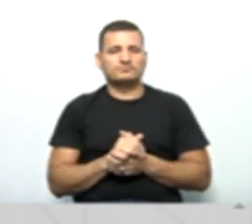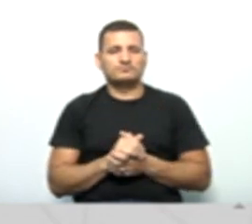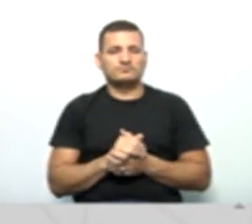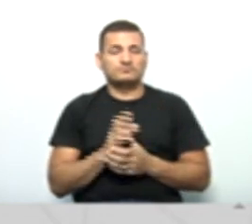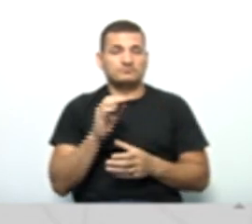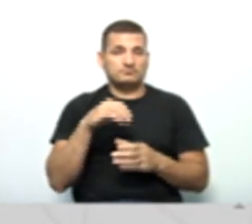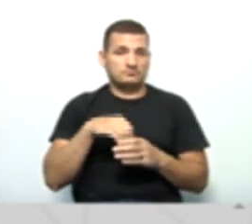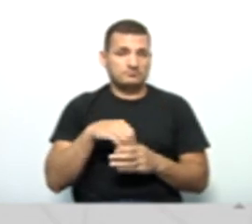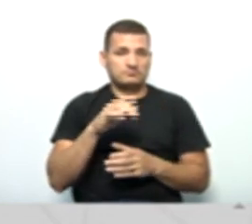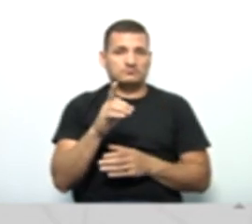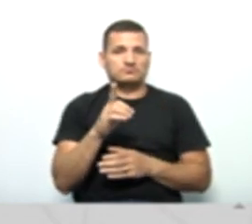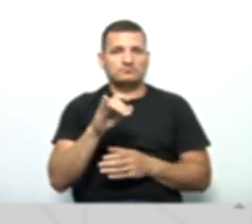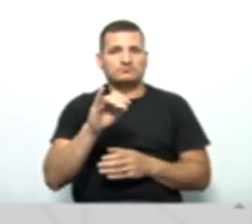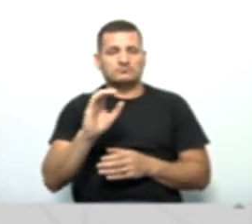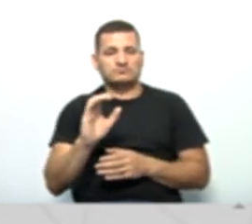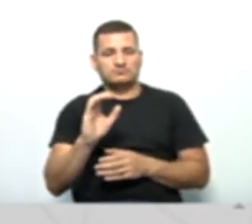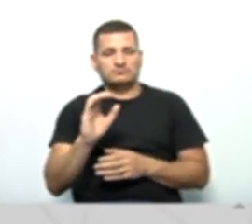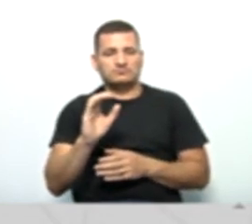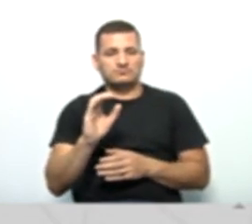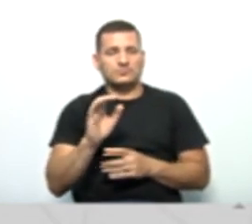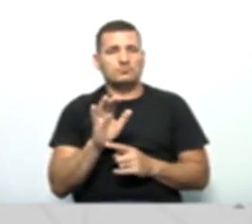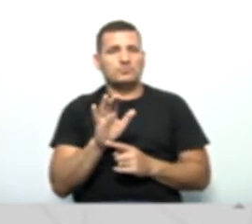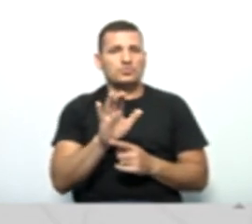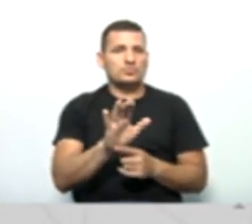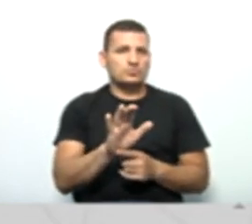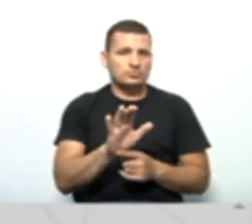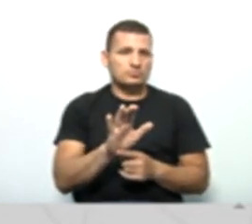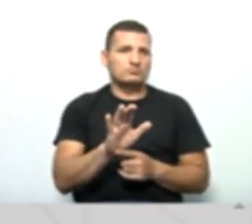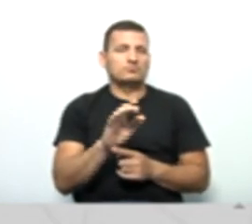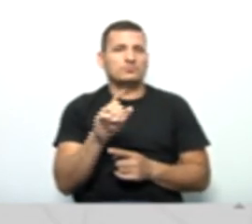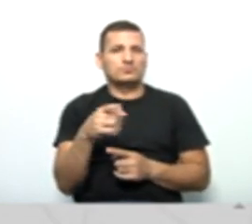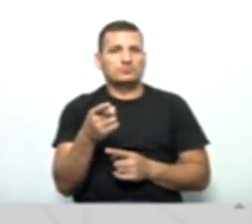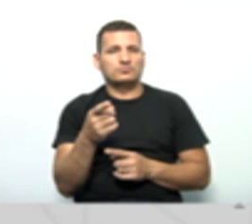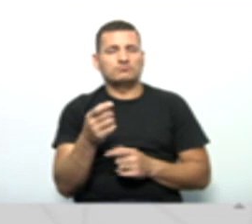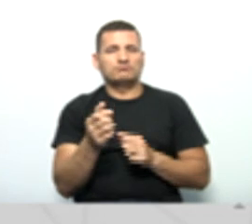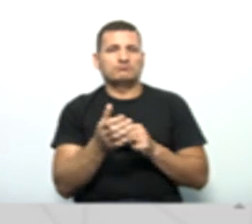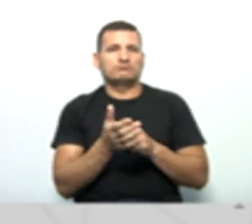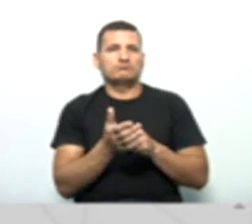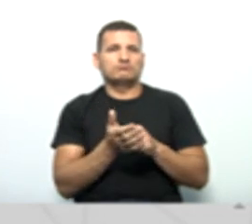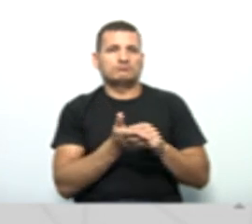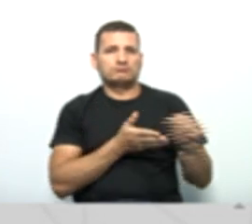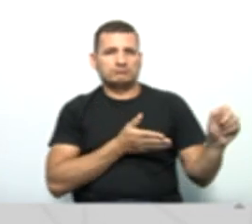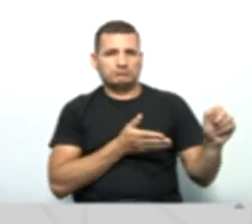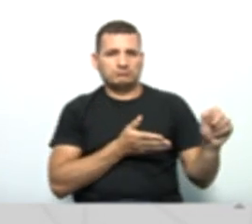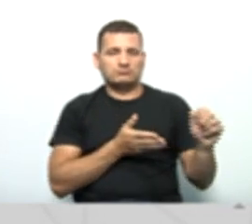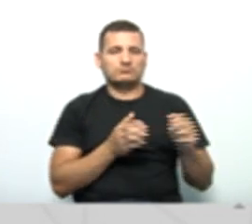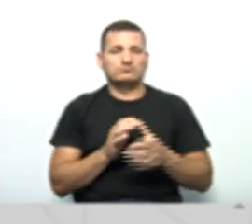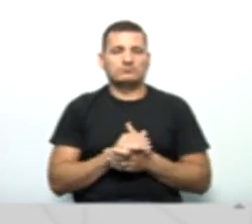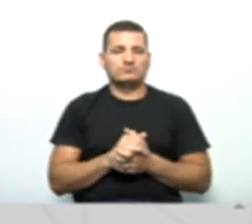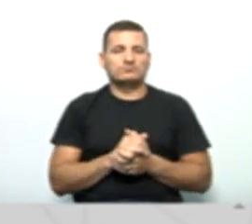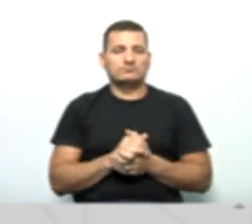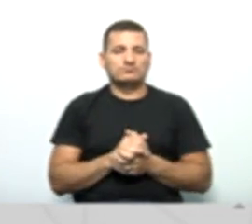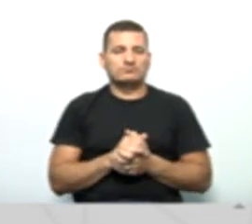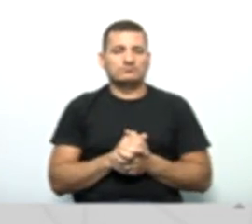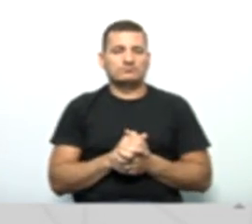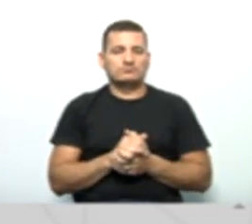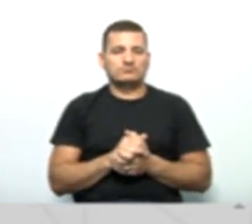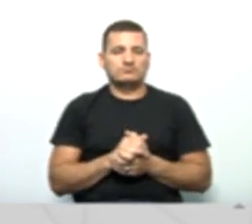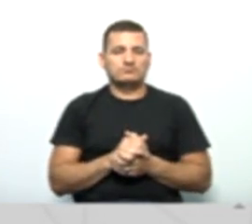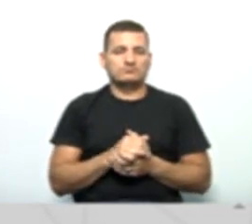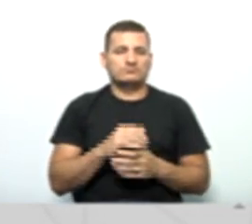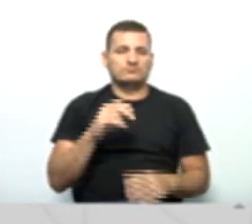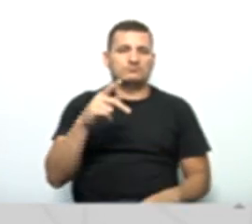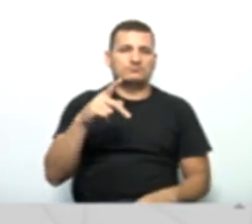Então, ele mostra o valor e remove do dicionário. Então, por exemplo, aqui eu coloquei da lista tel. Eu peguei